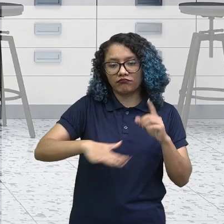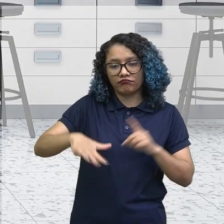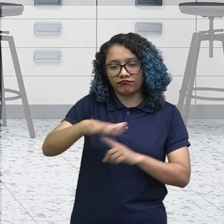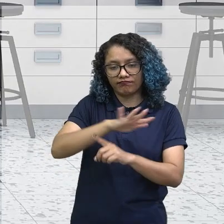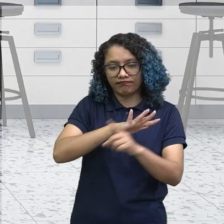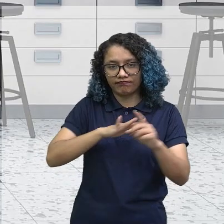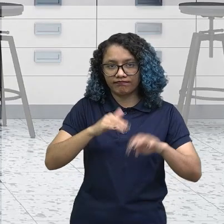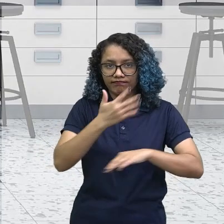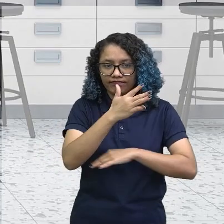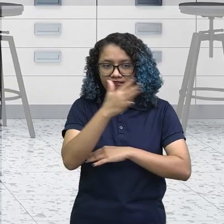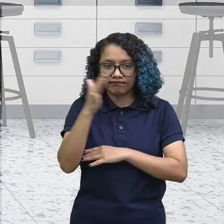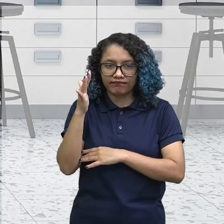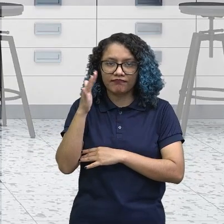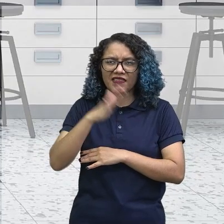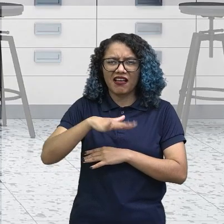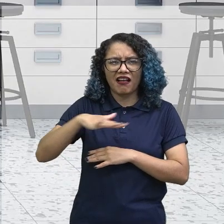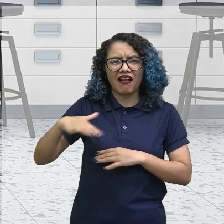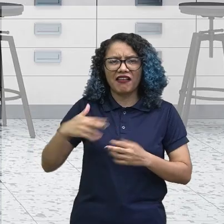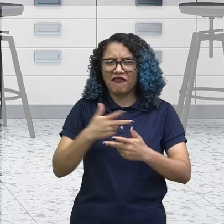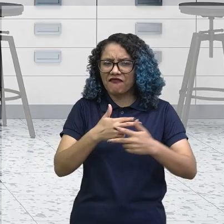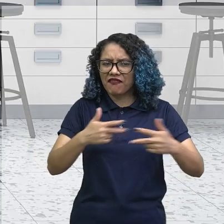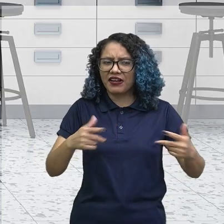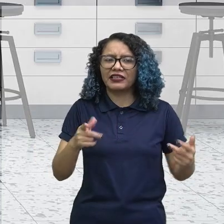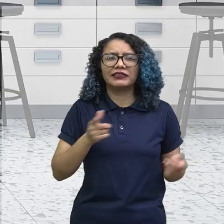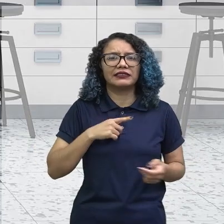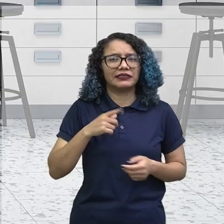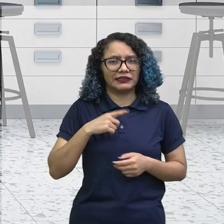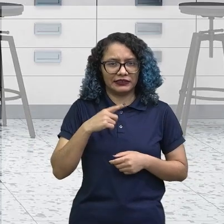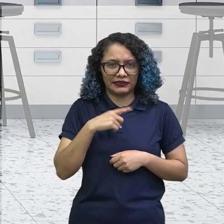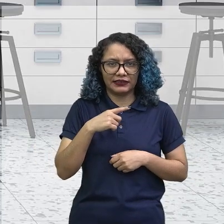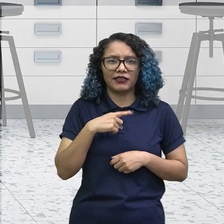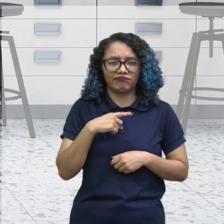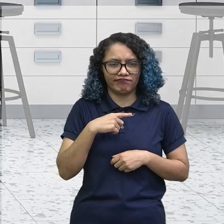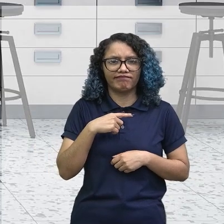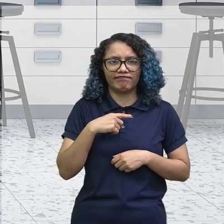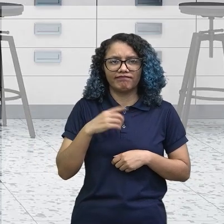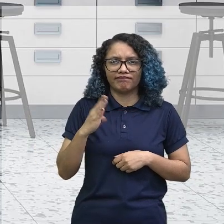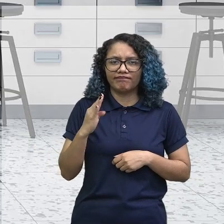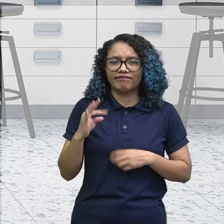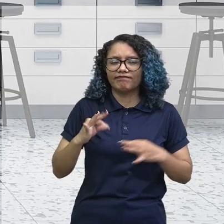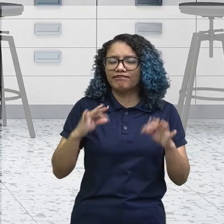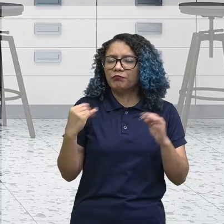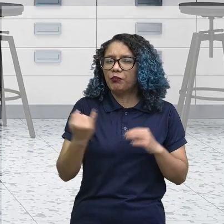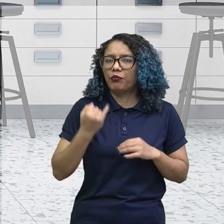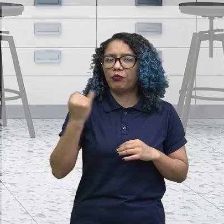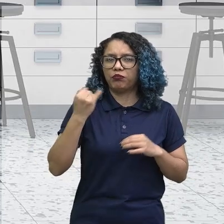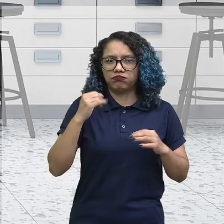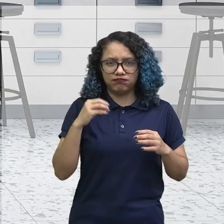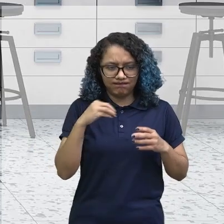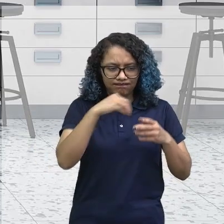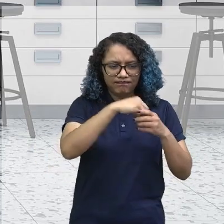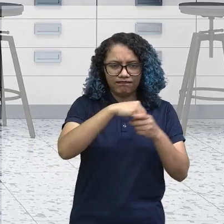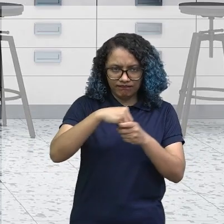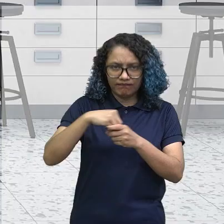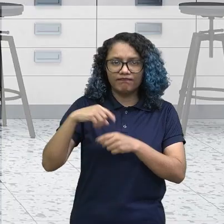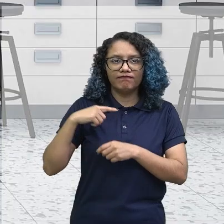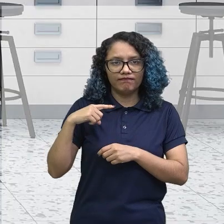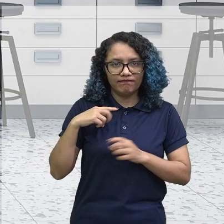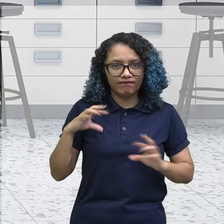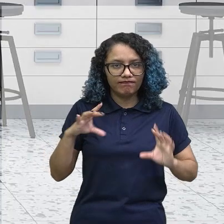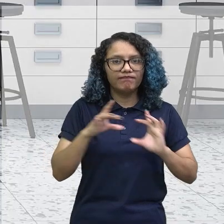ambiente, né? Em diversas áreas a gente vai observar a importância da biotecnologia e ela está inserida, né? Então,